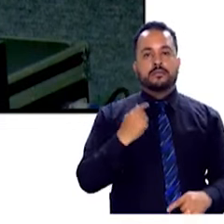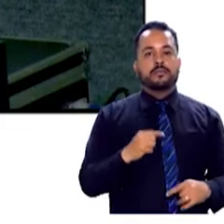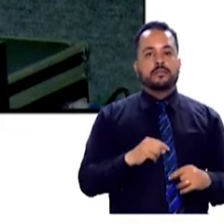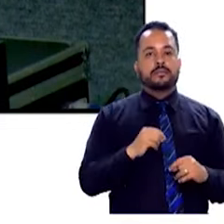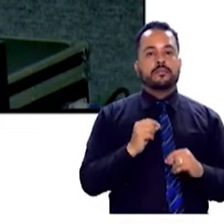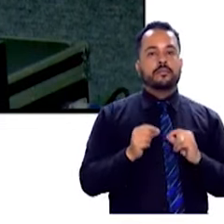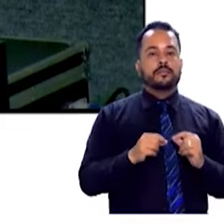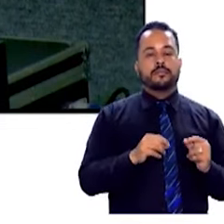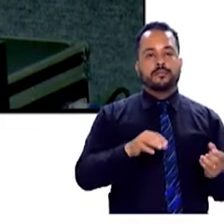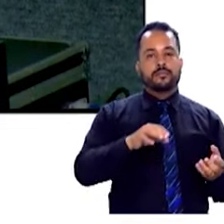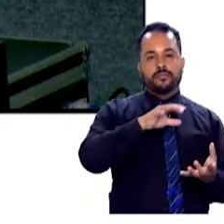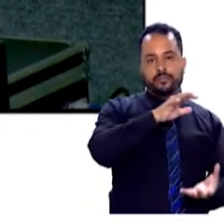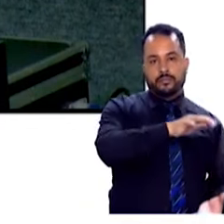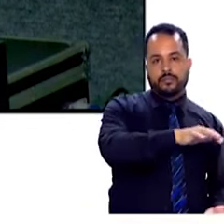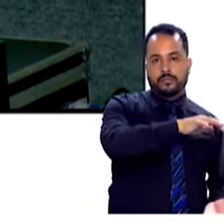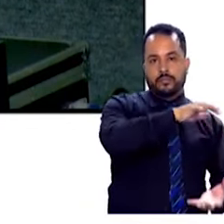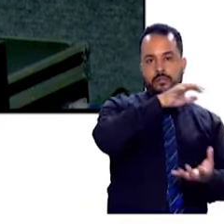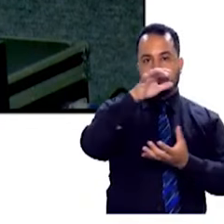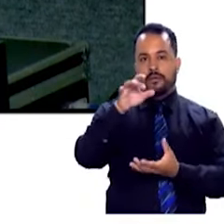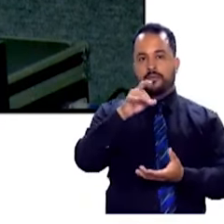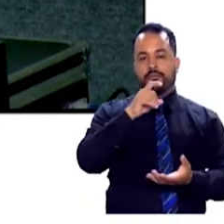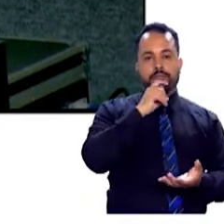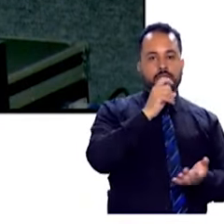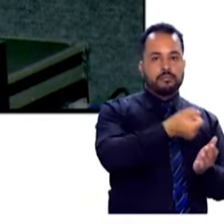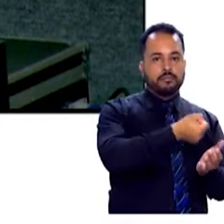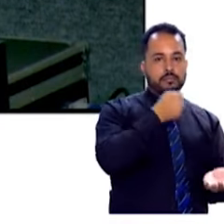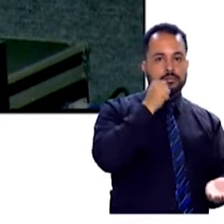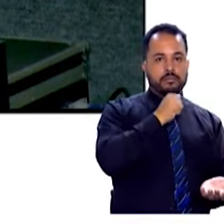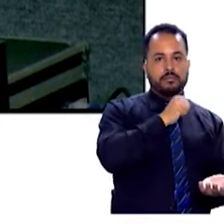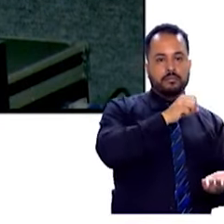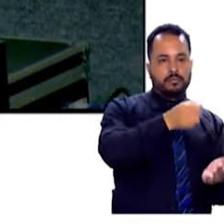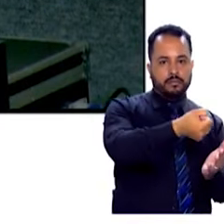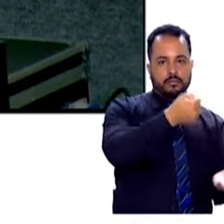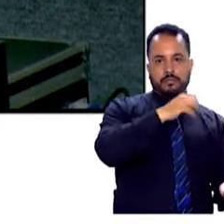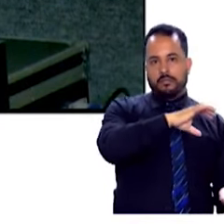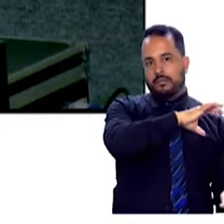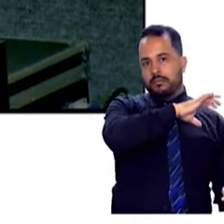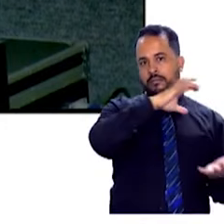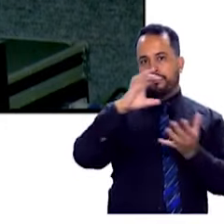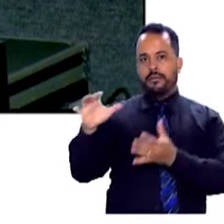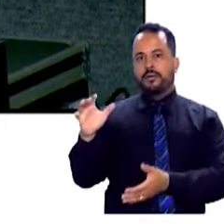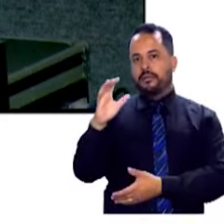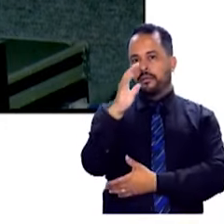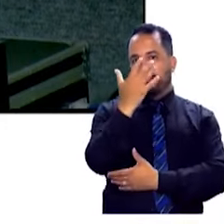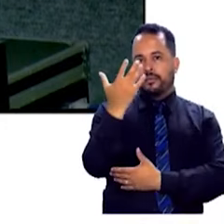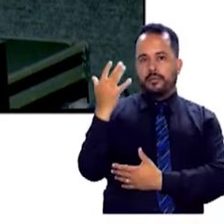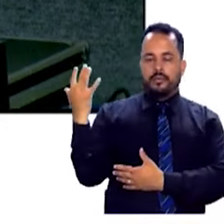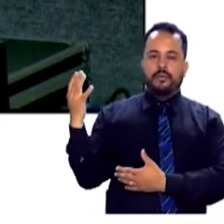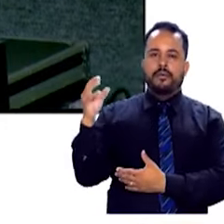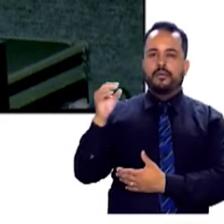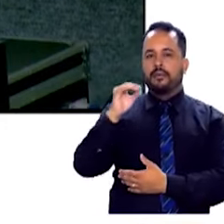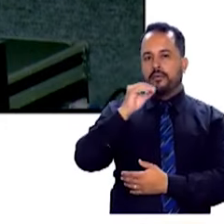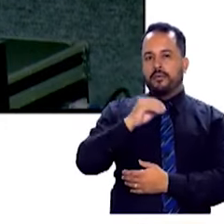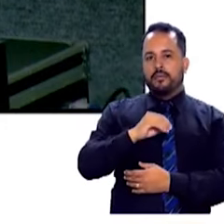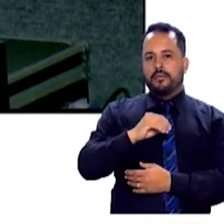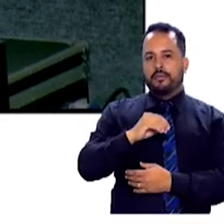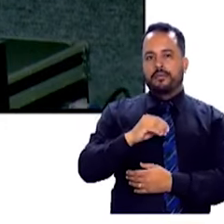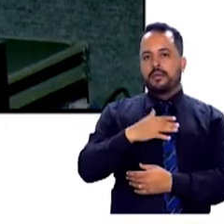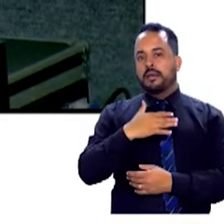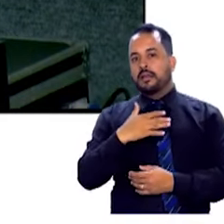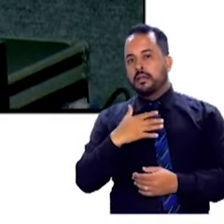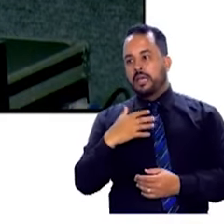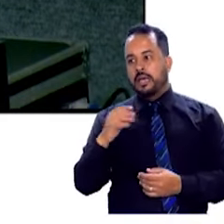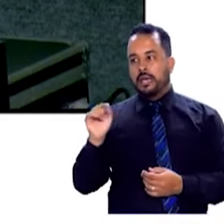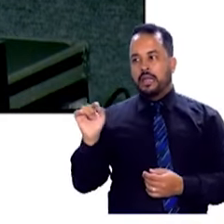geladeira que cai que é uma violação de jeito na na um ilícito ambiental uma violação de ambiental e não um ilícito criminal